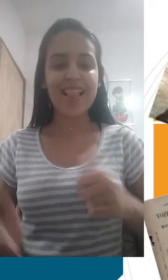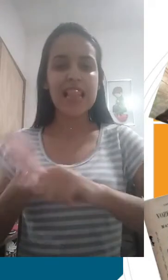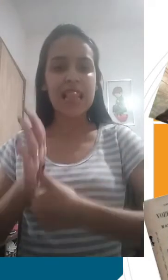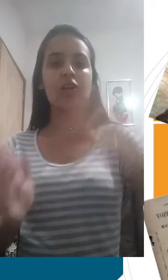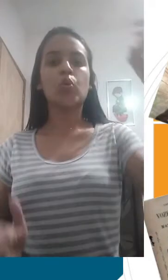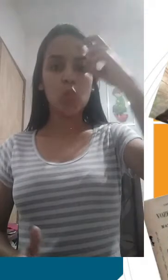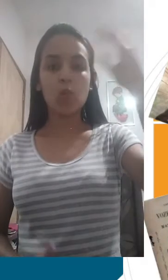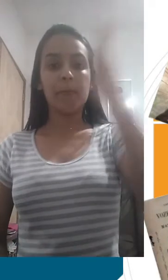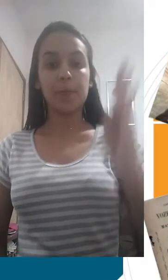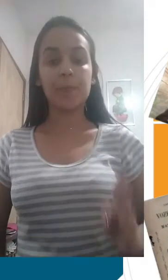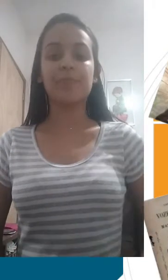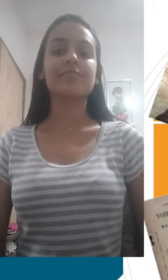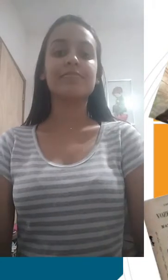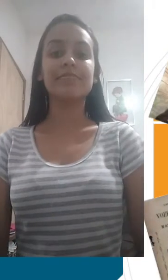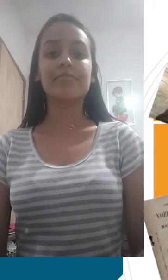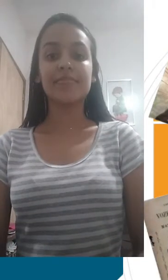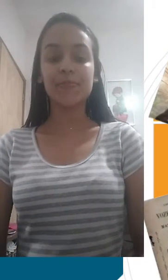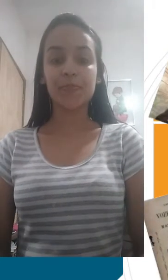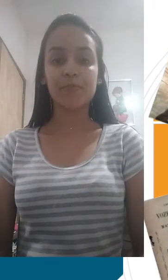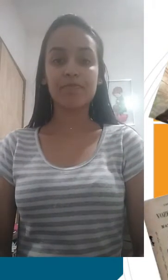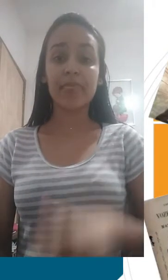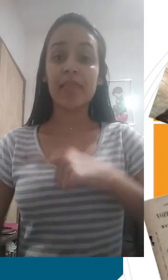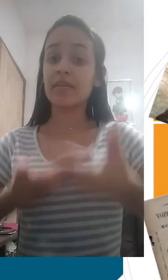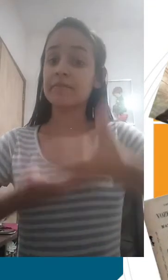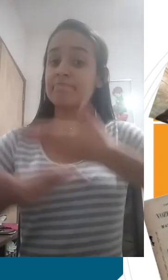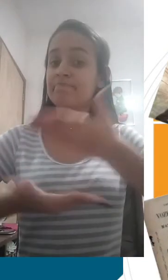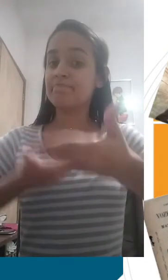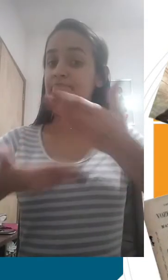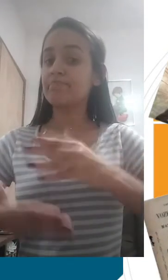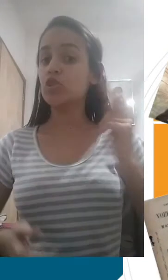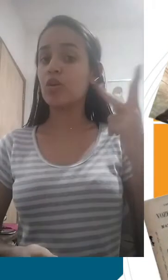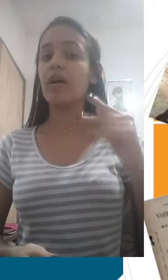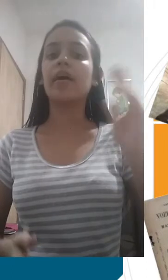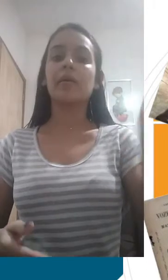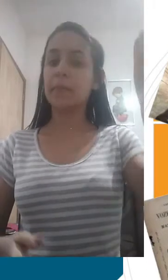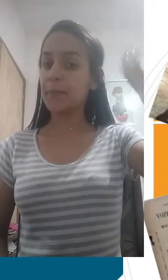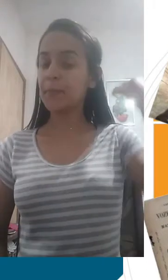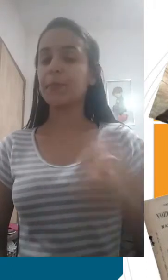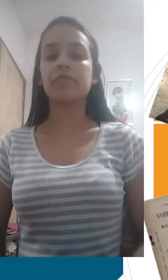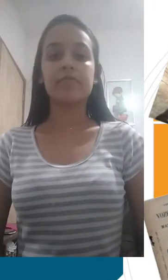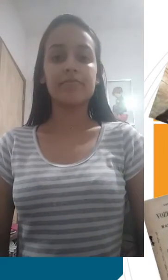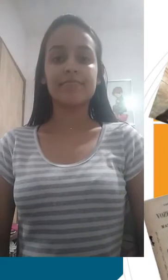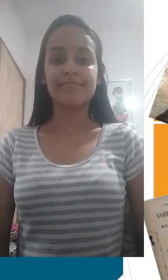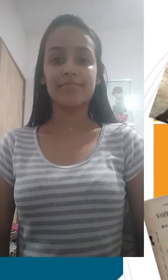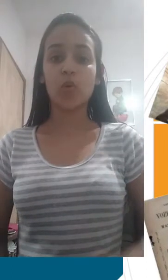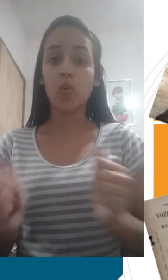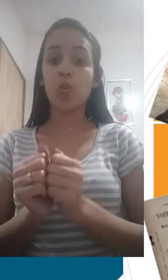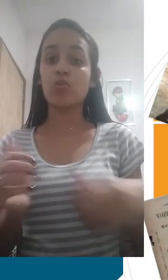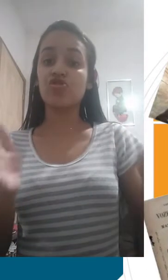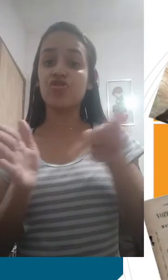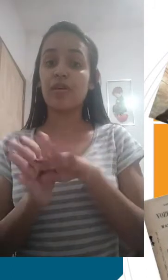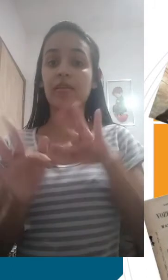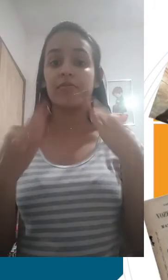brasileira. Essa refundação tem total relação com o contexto histórico da época, marcado pela chegada